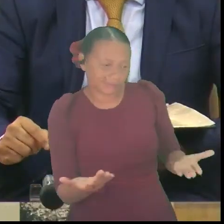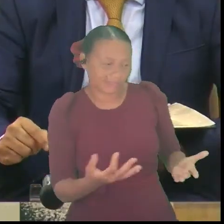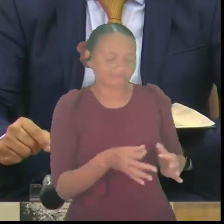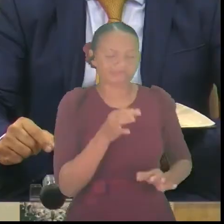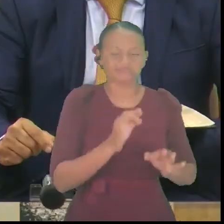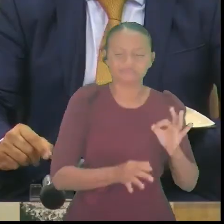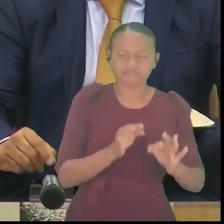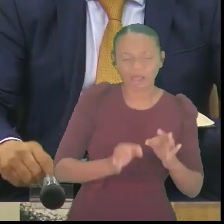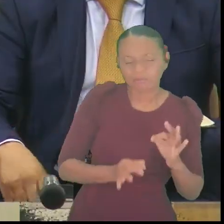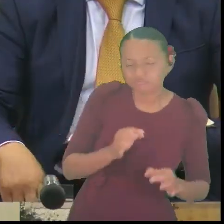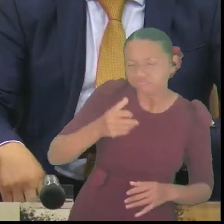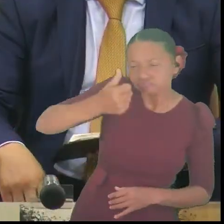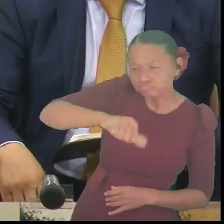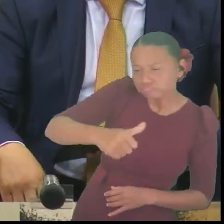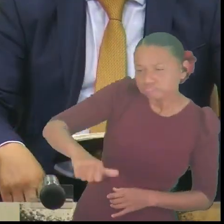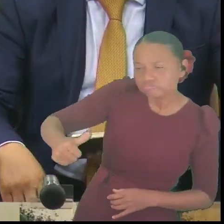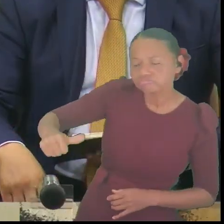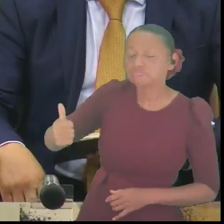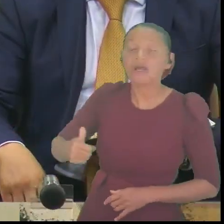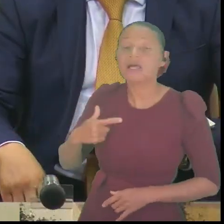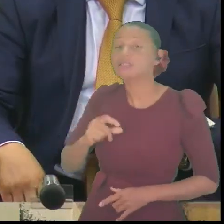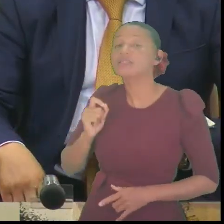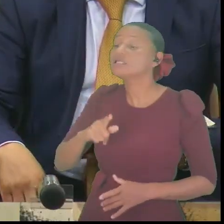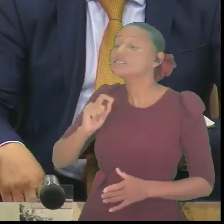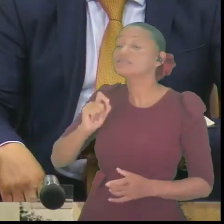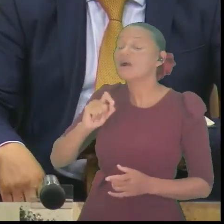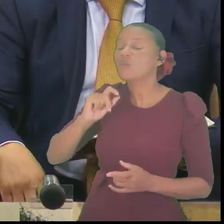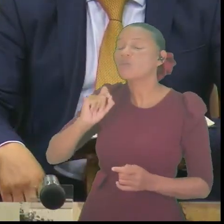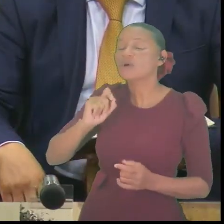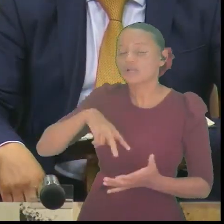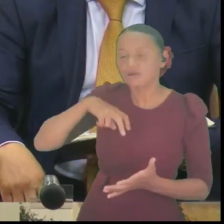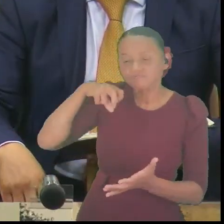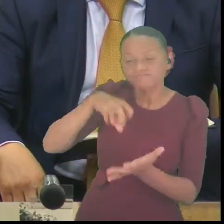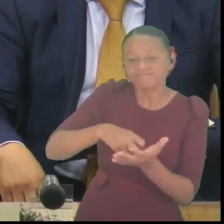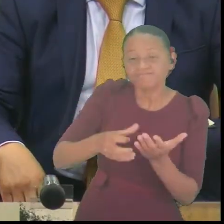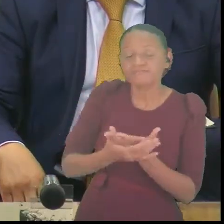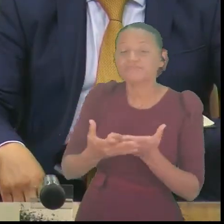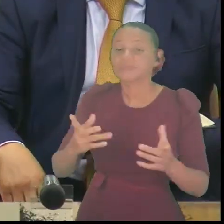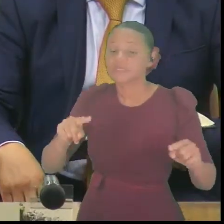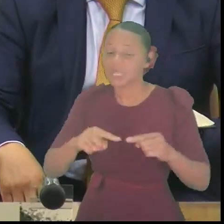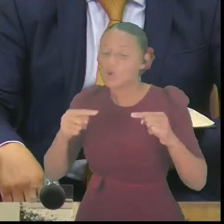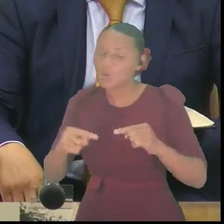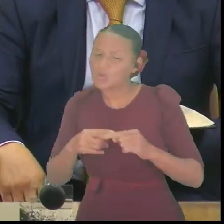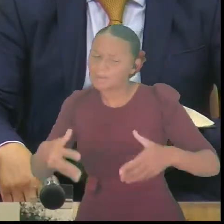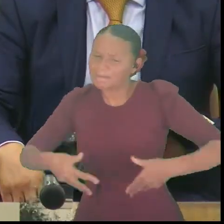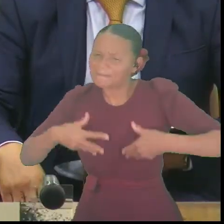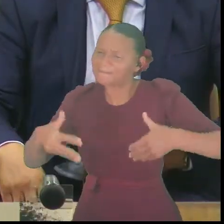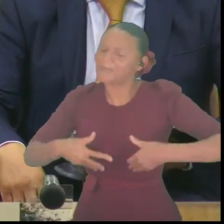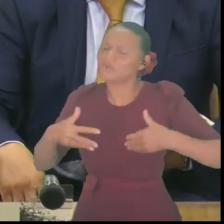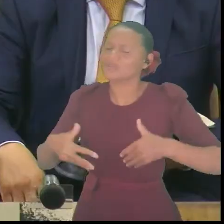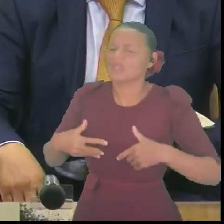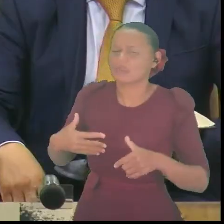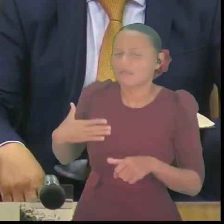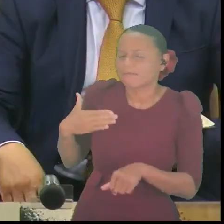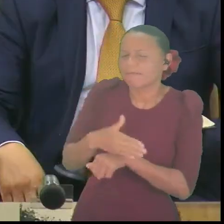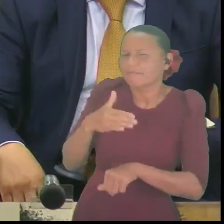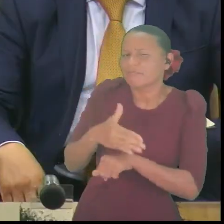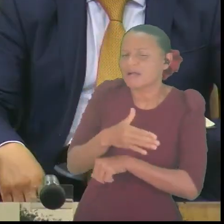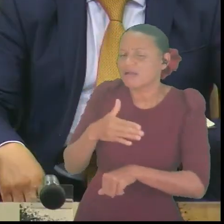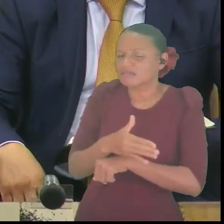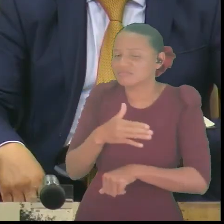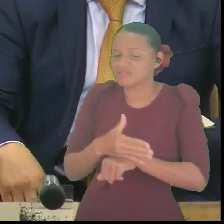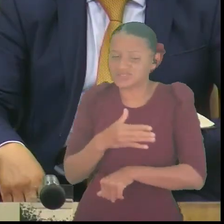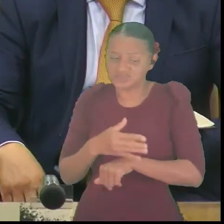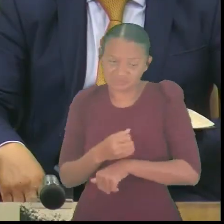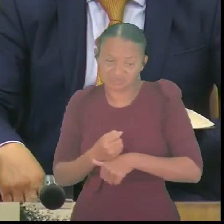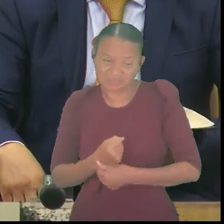uma sentença a cada uma daquelas pessoas de acordo com a motivação que levaram elas a participar de maneira direta